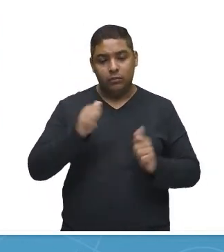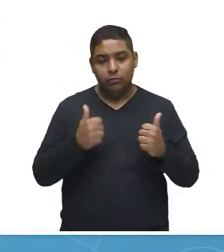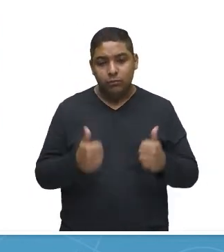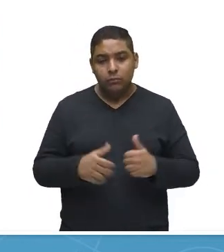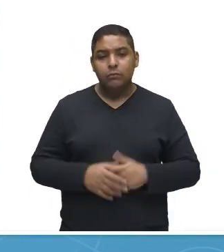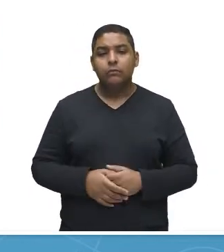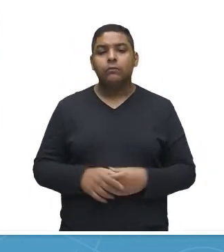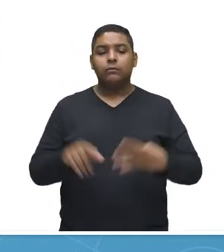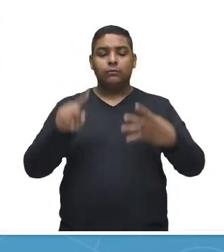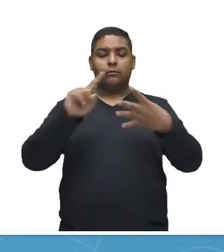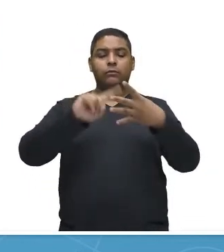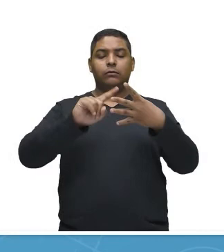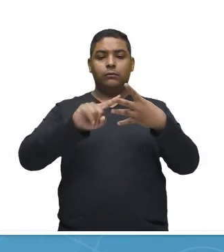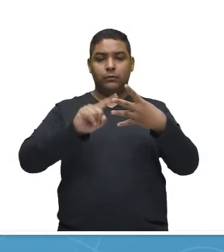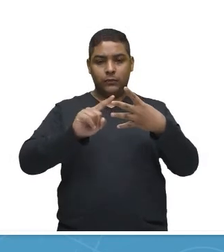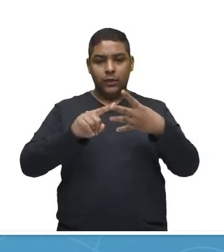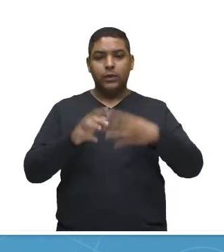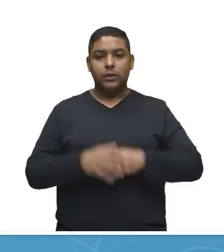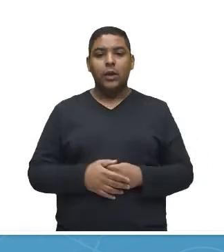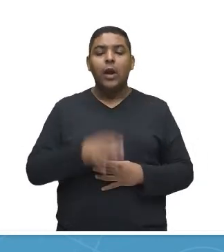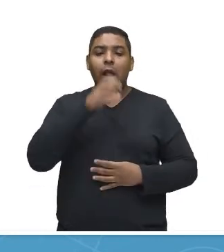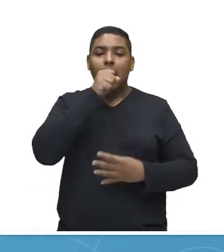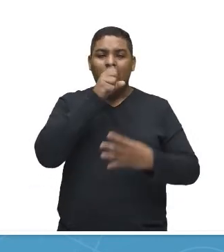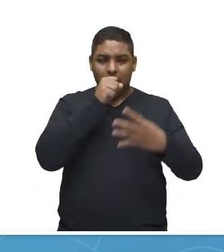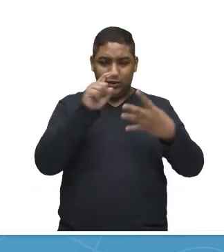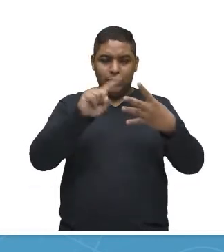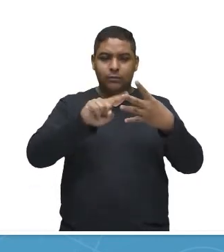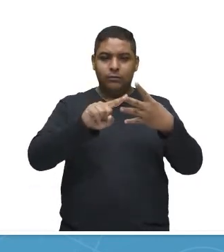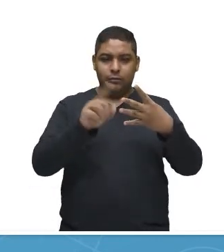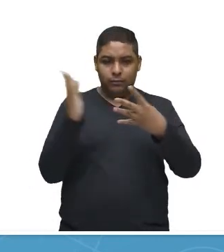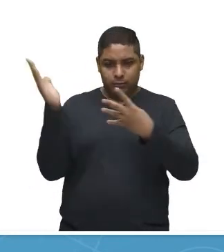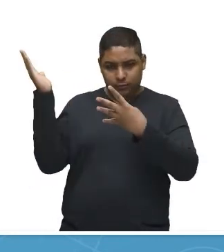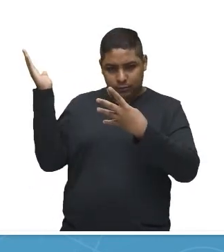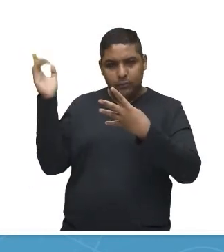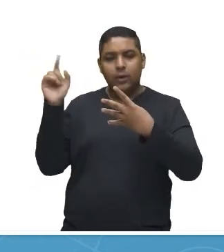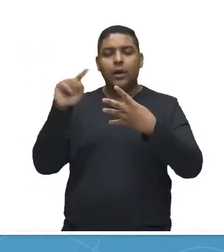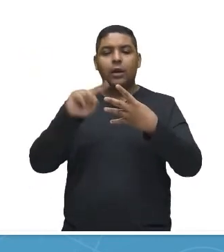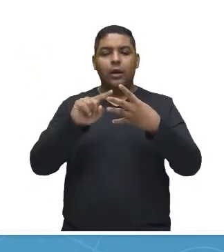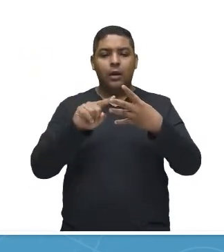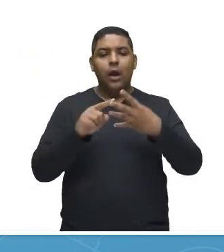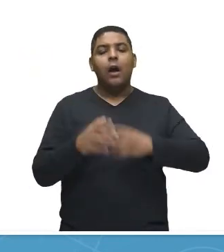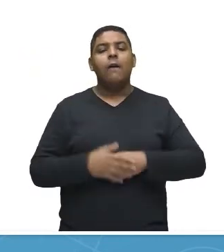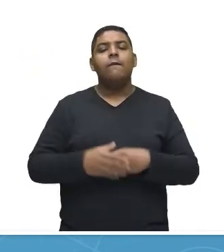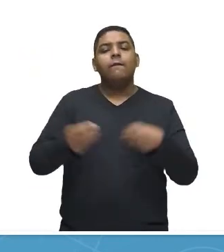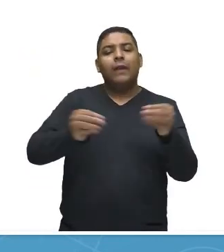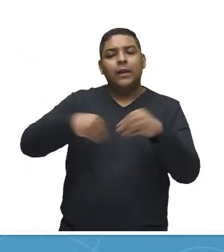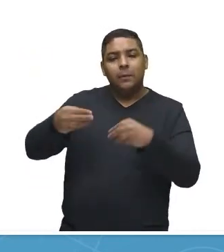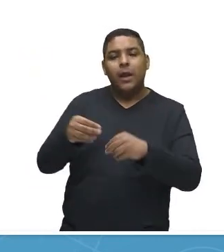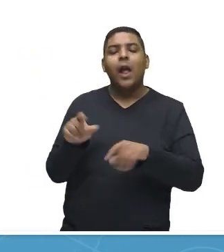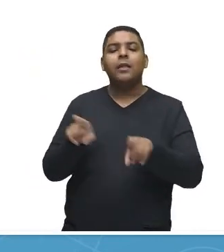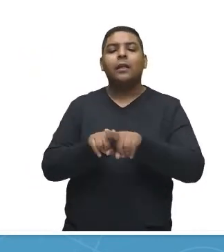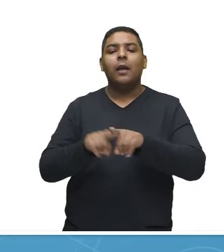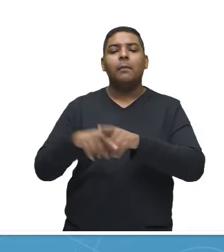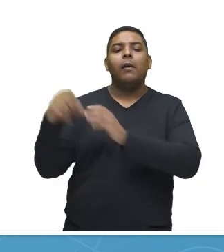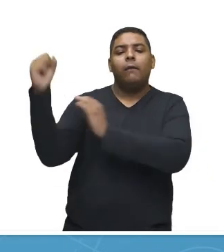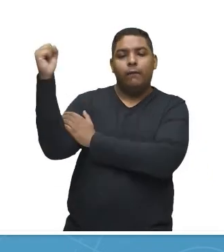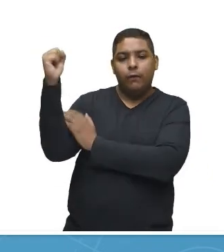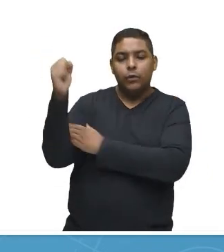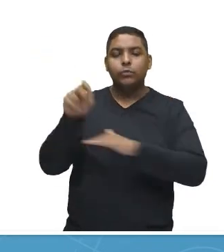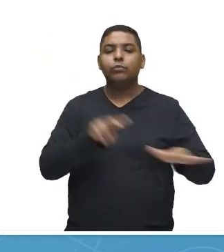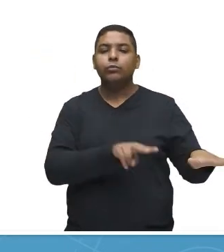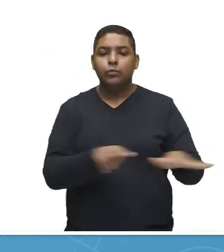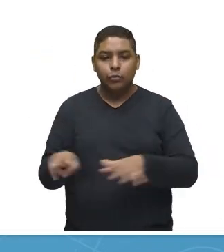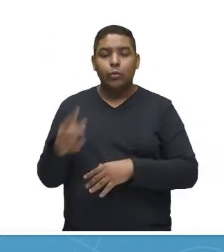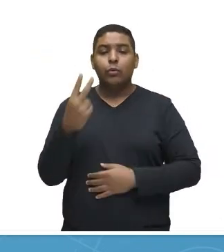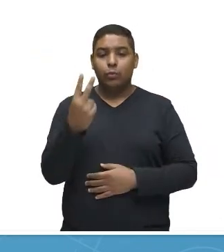no terceiro degrau, são exercícios de flexibilidade e força, que devem ser feitos pelo menos 2 vezes na semana, e